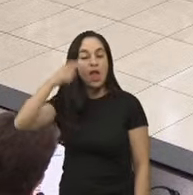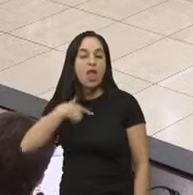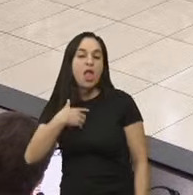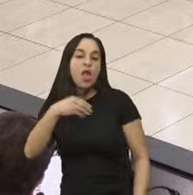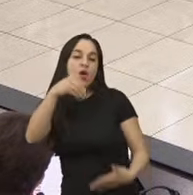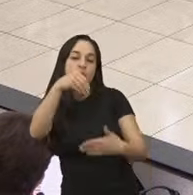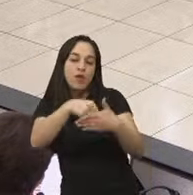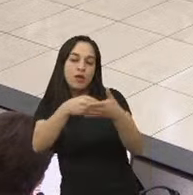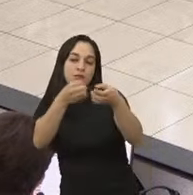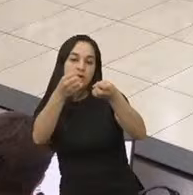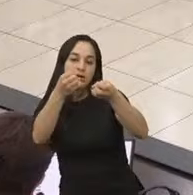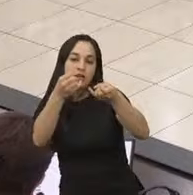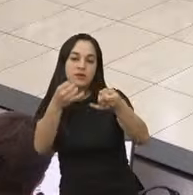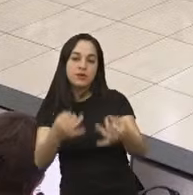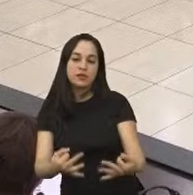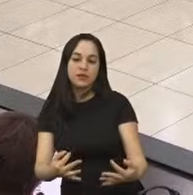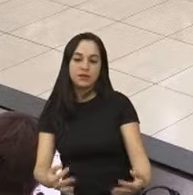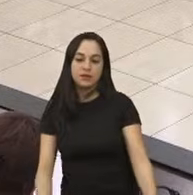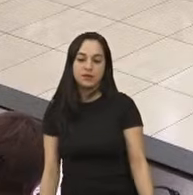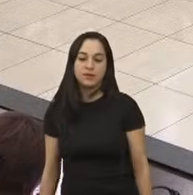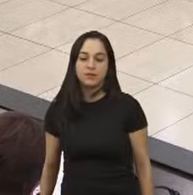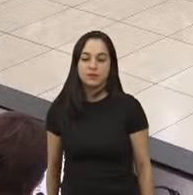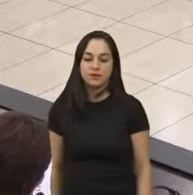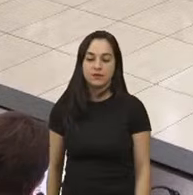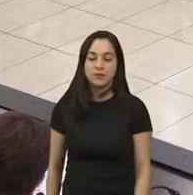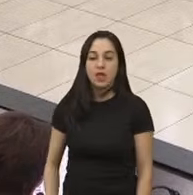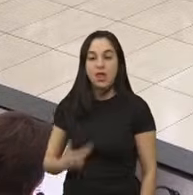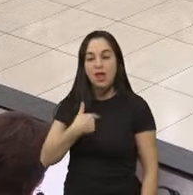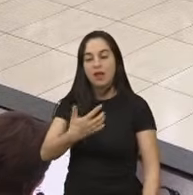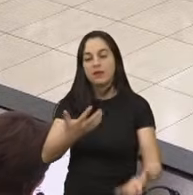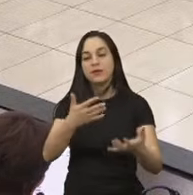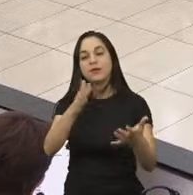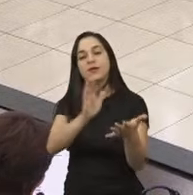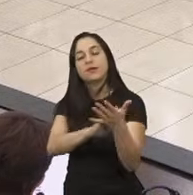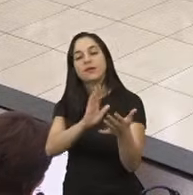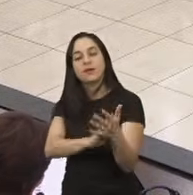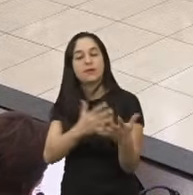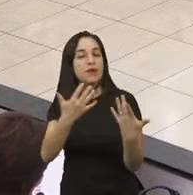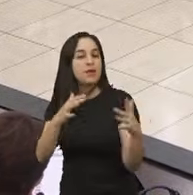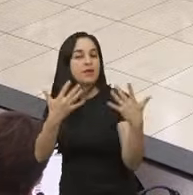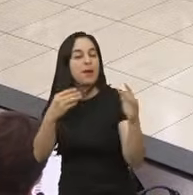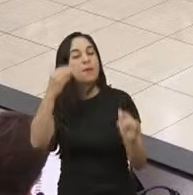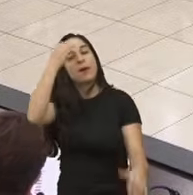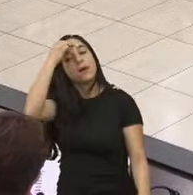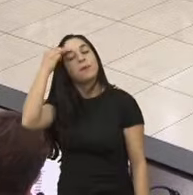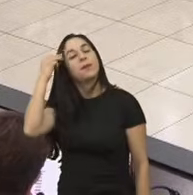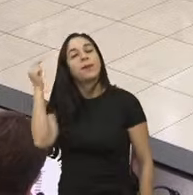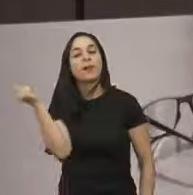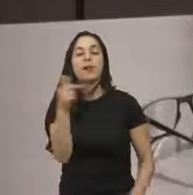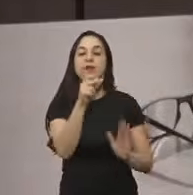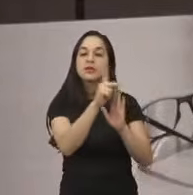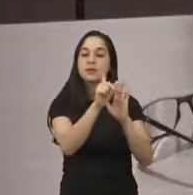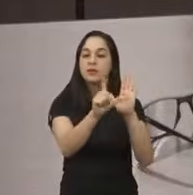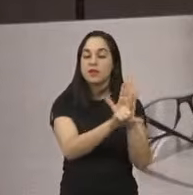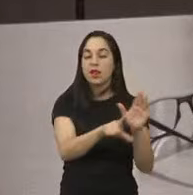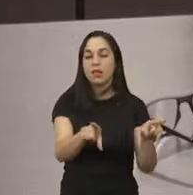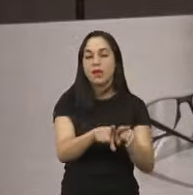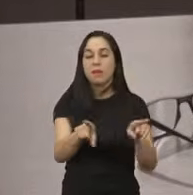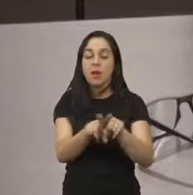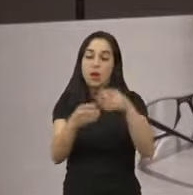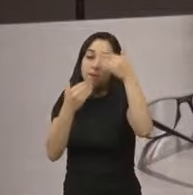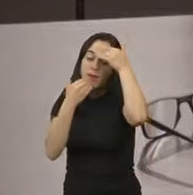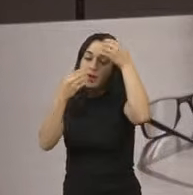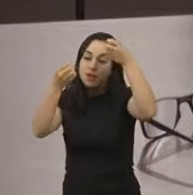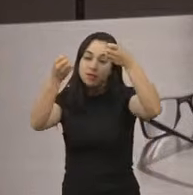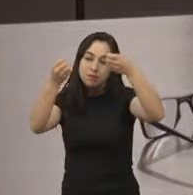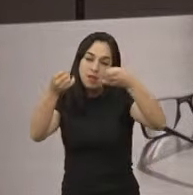voto, presidente. Quero parabenizar aqui a vereadora Maria Amélia pelo projeto e também agradecer pela explanação aí, inclusive que